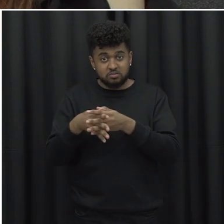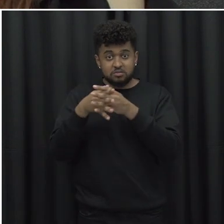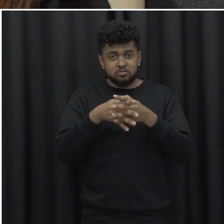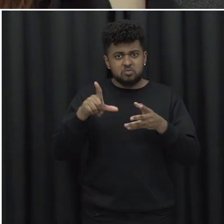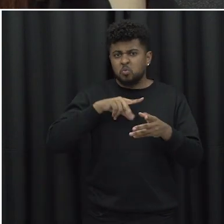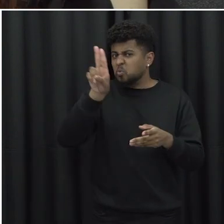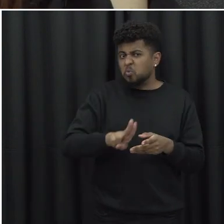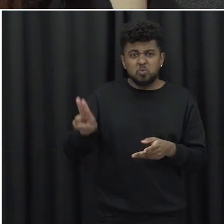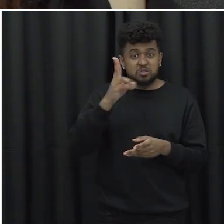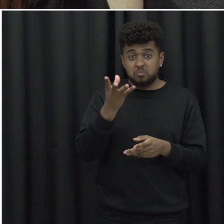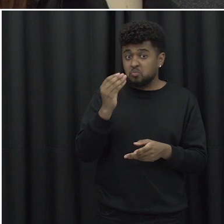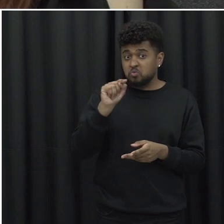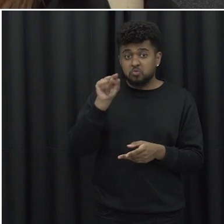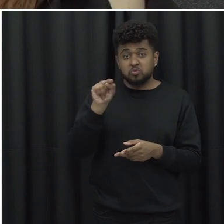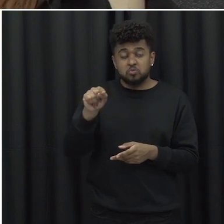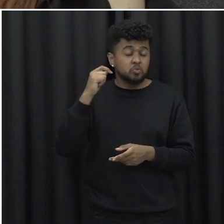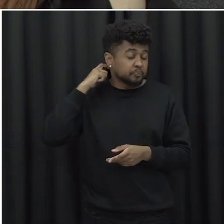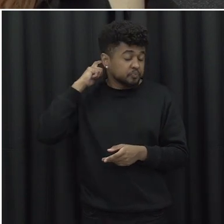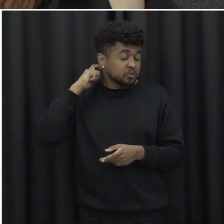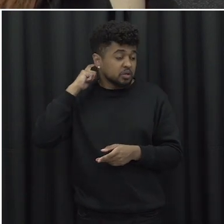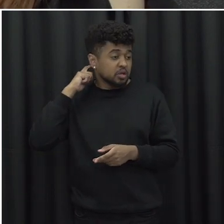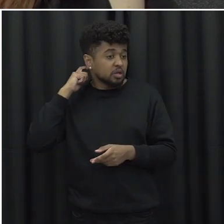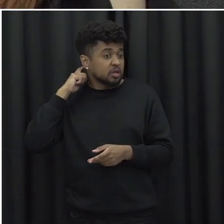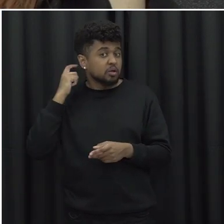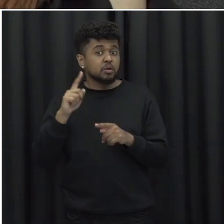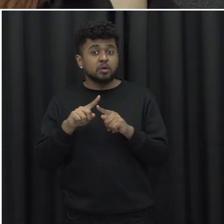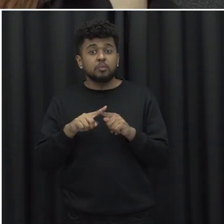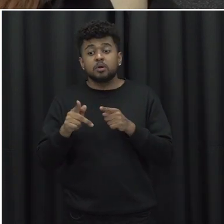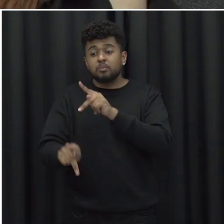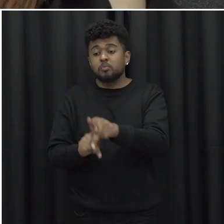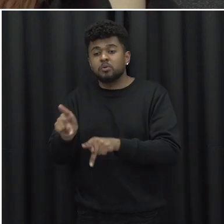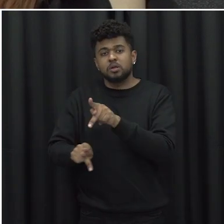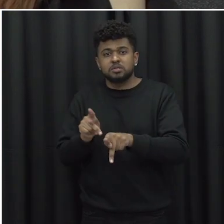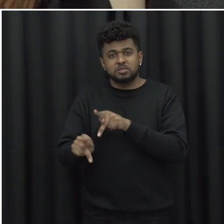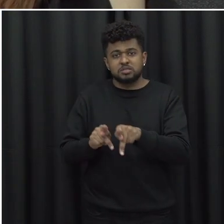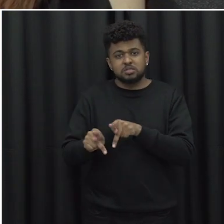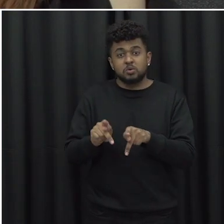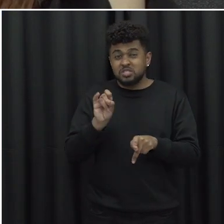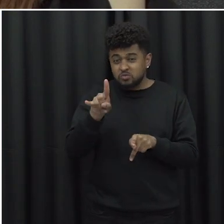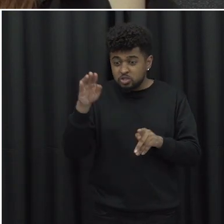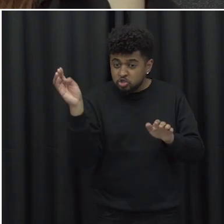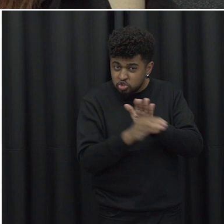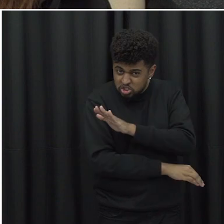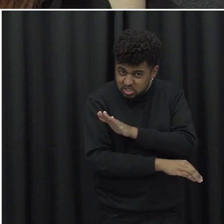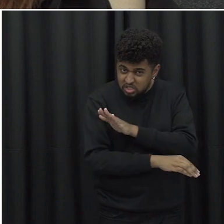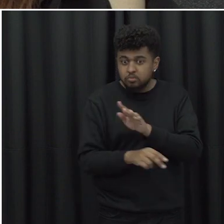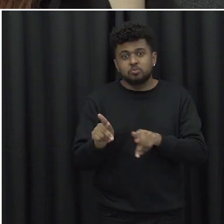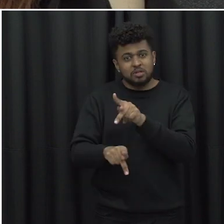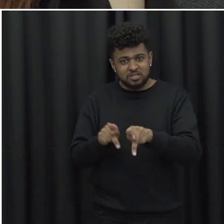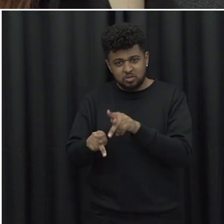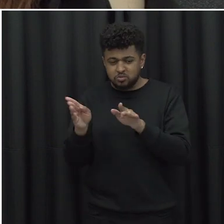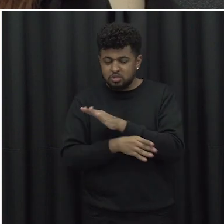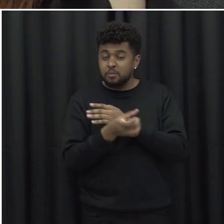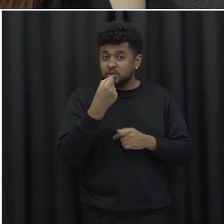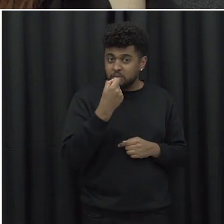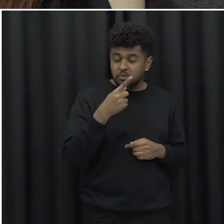Estados Unidos existe uma epidemia de abuso com relação aos opioides, e porque também a população, se você for tirar